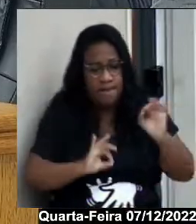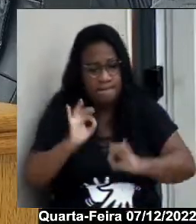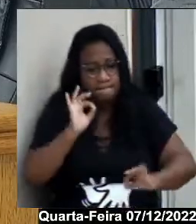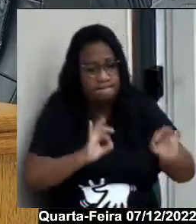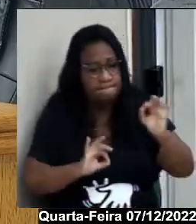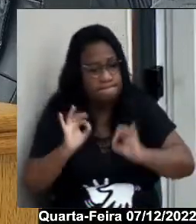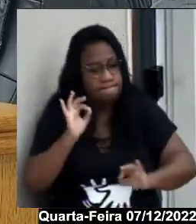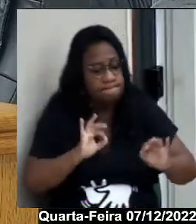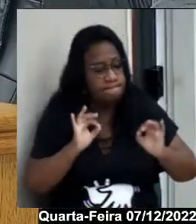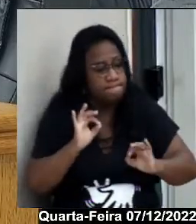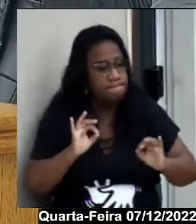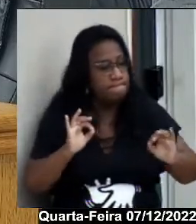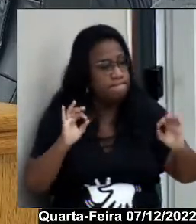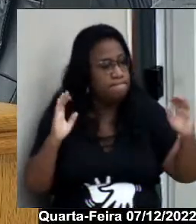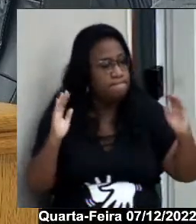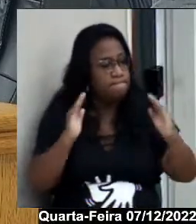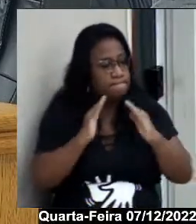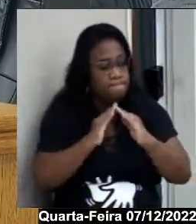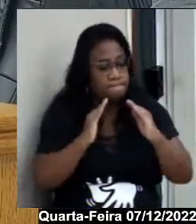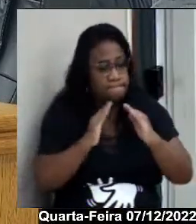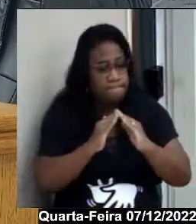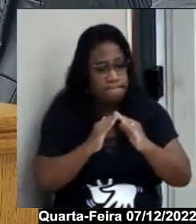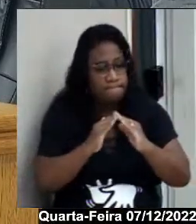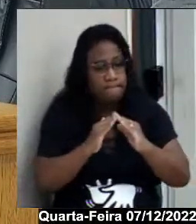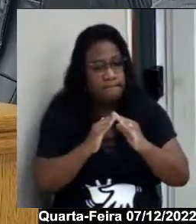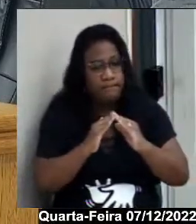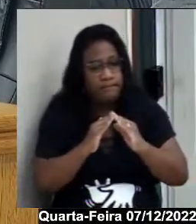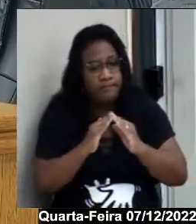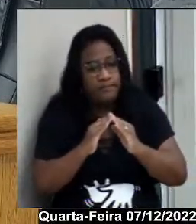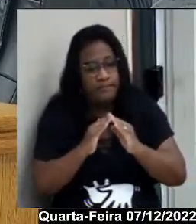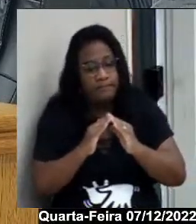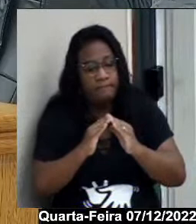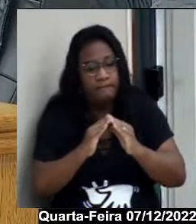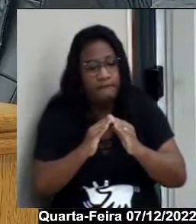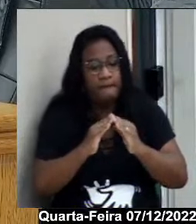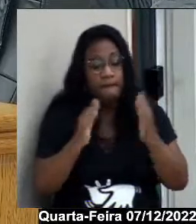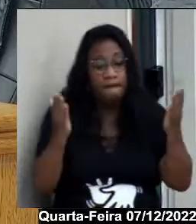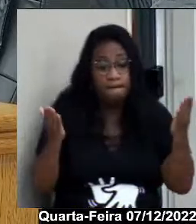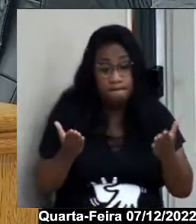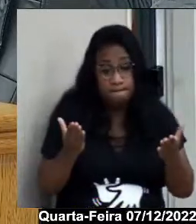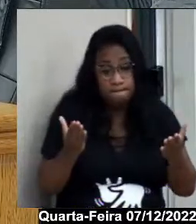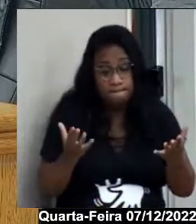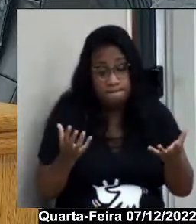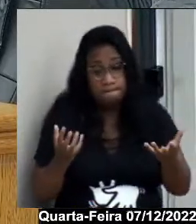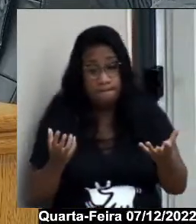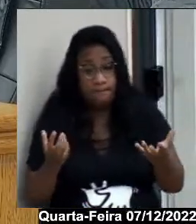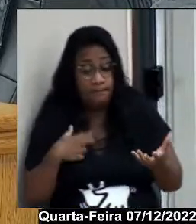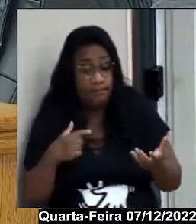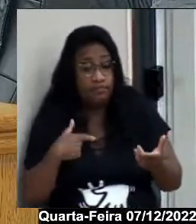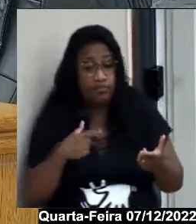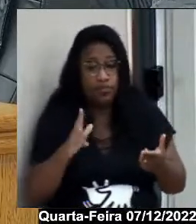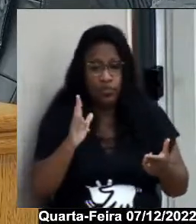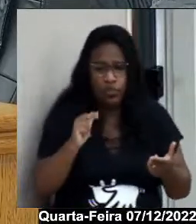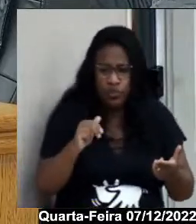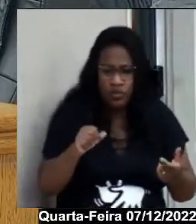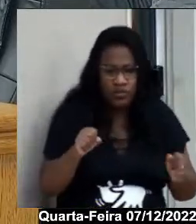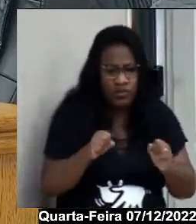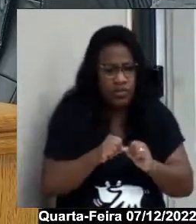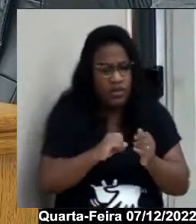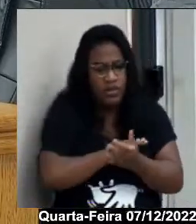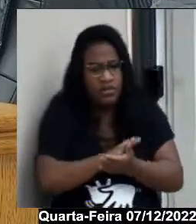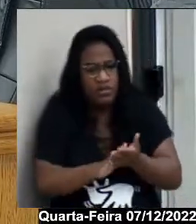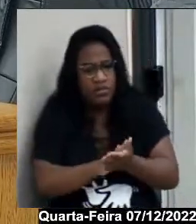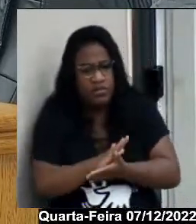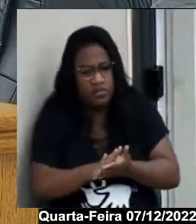escola, ele apontou lá que foi pelo esquema que não sei o quê, do Partido Republicano, mas não teve coragem de